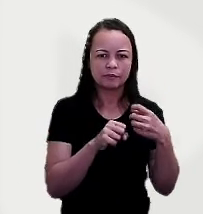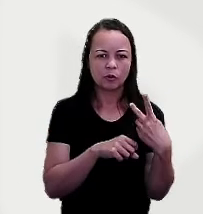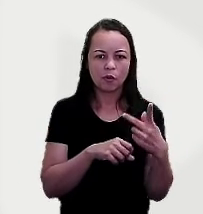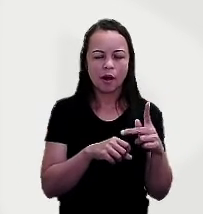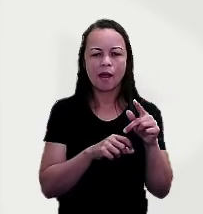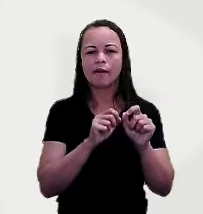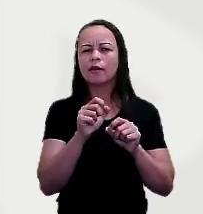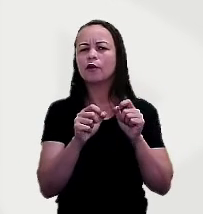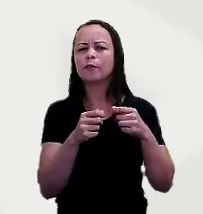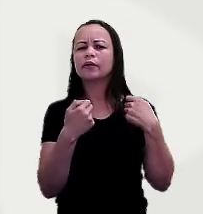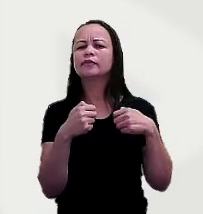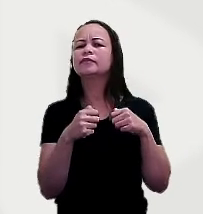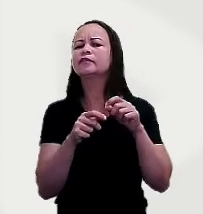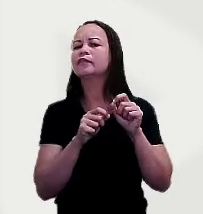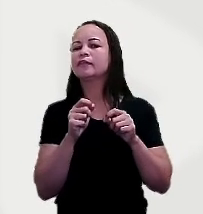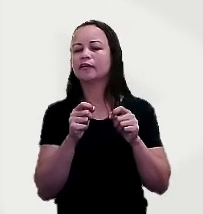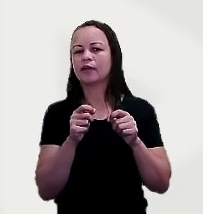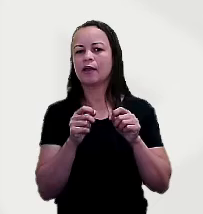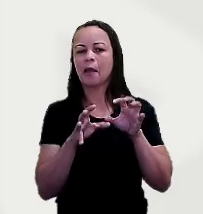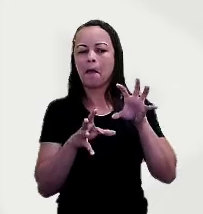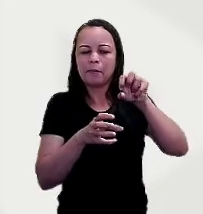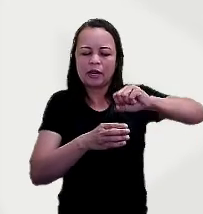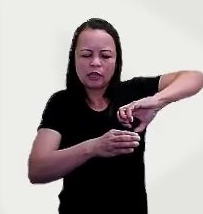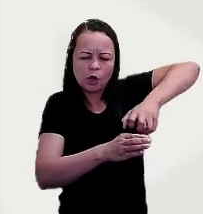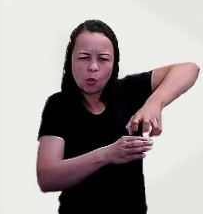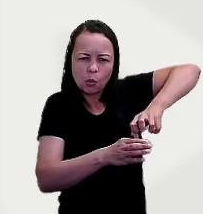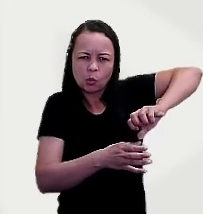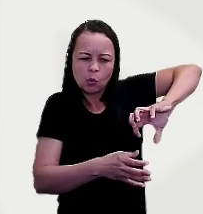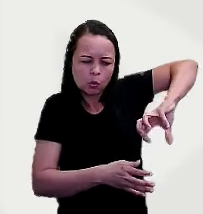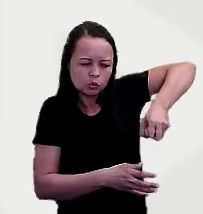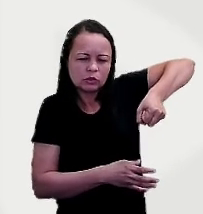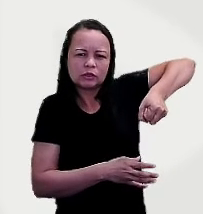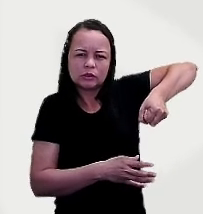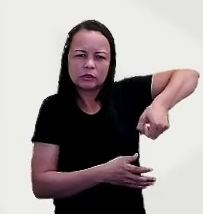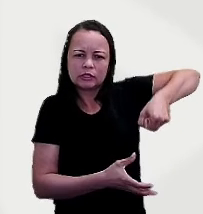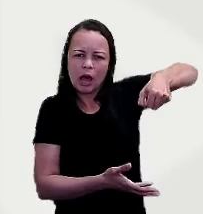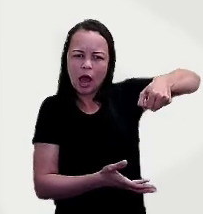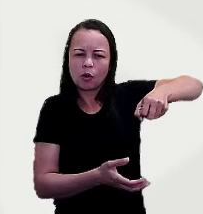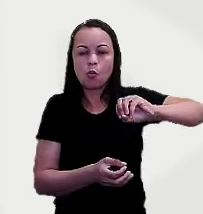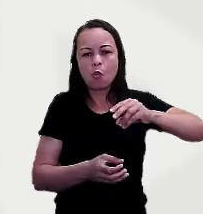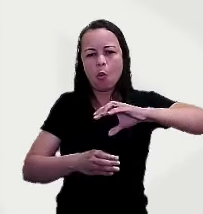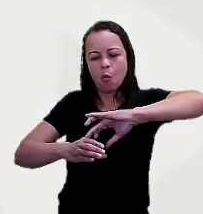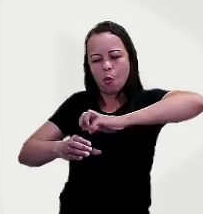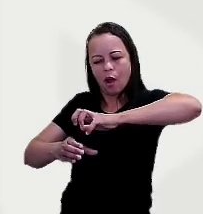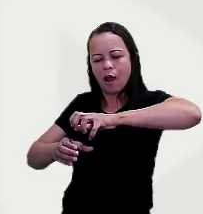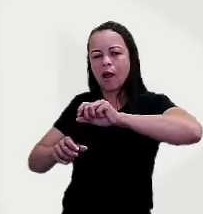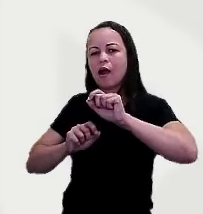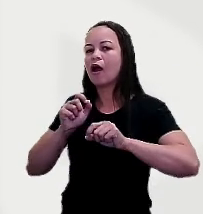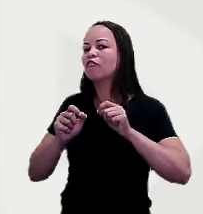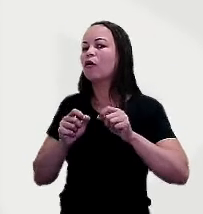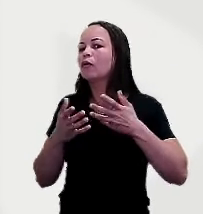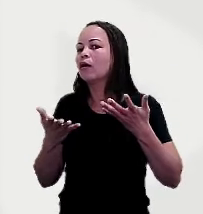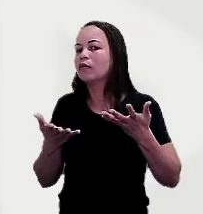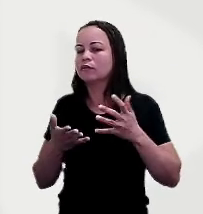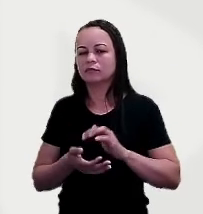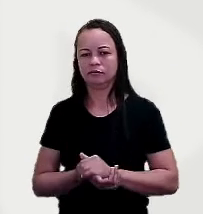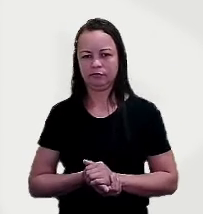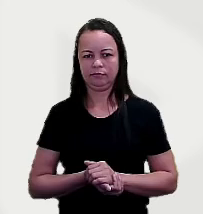de quê? Prendê-lo em um saco ou prendê-lo em uma garrafa. O que foi dito no